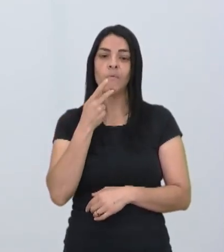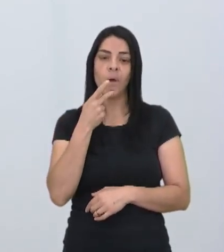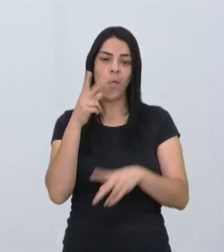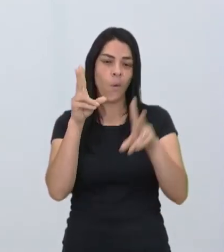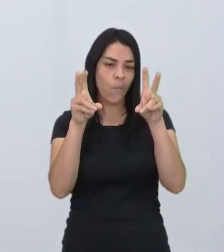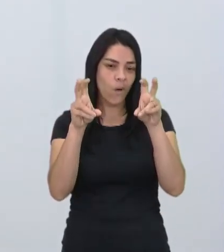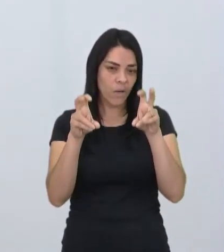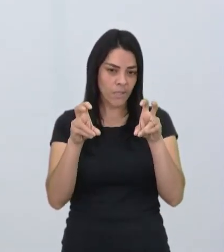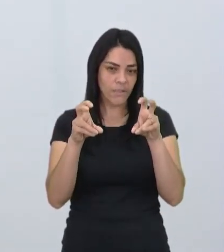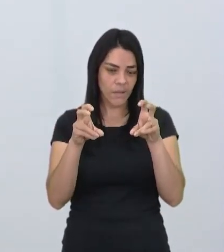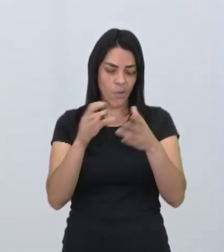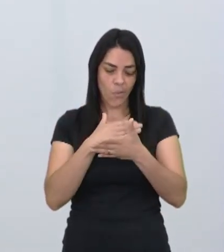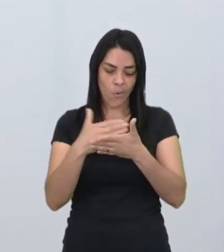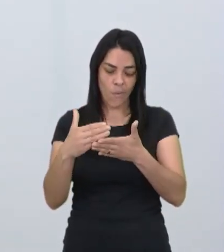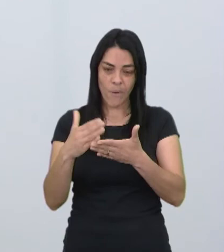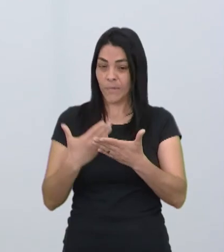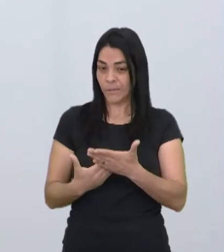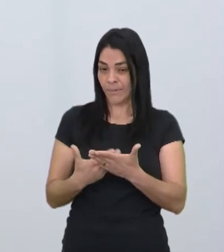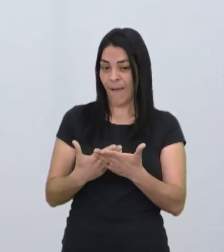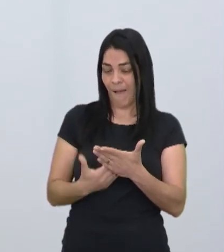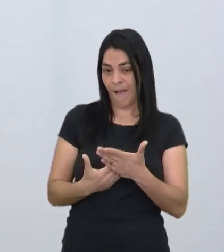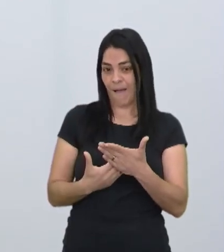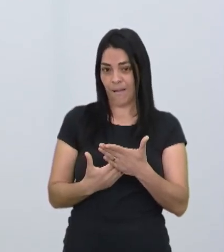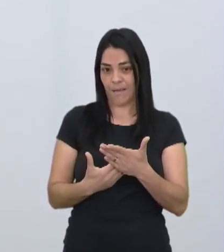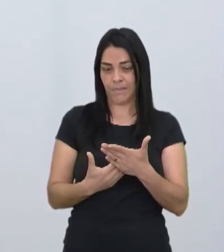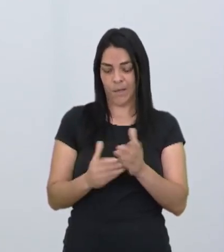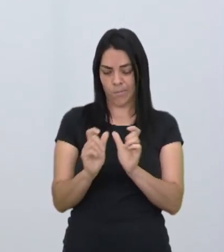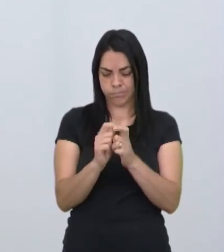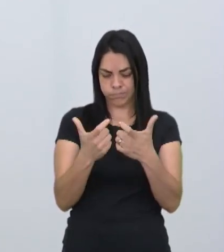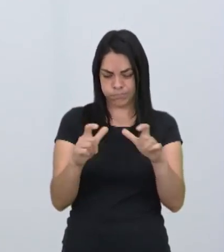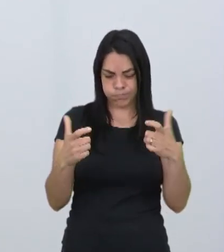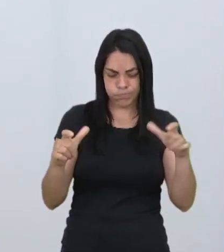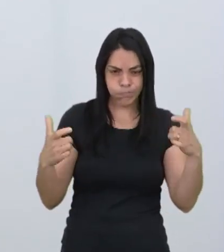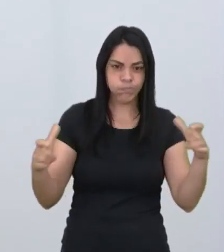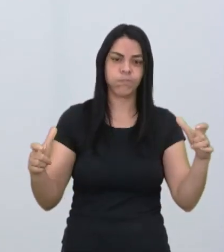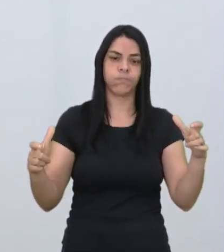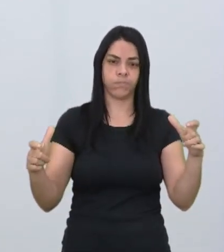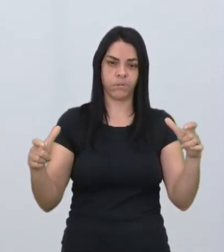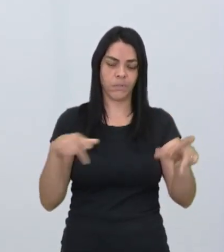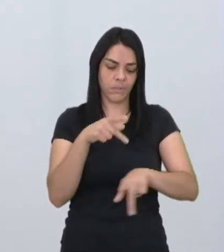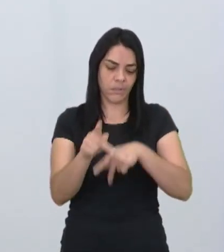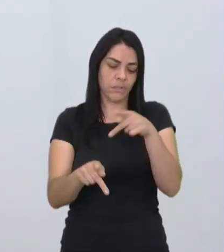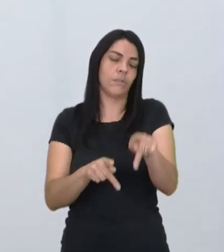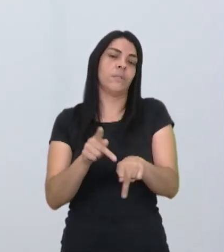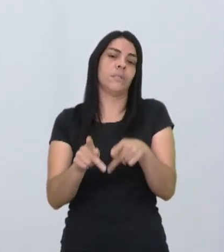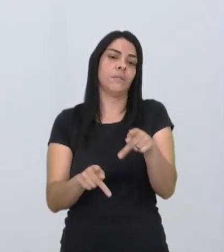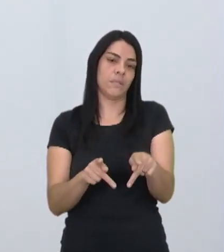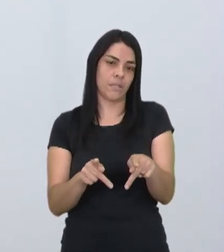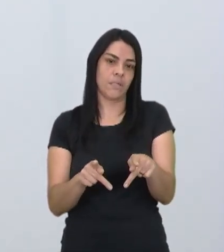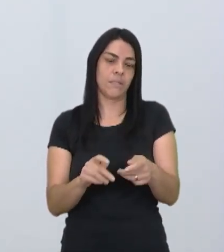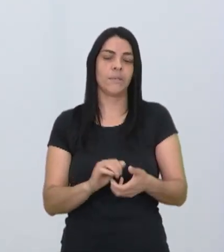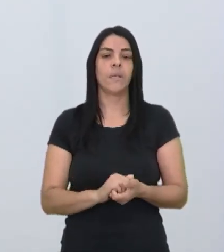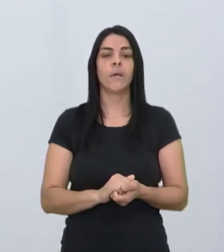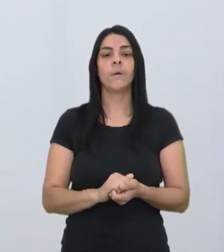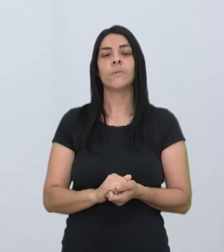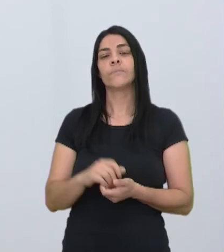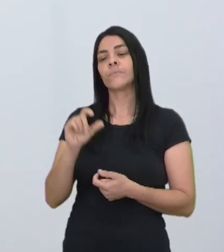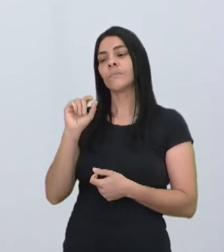questão de que a superpopulação, ela acaba